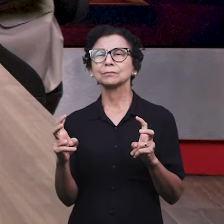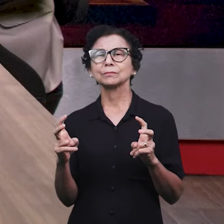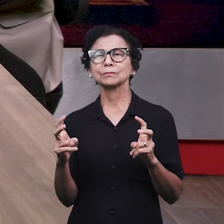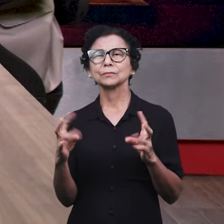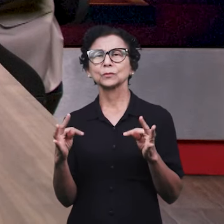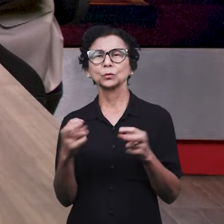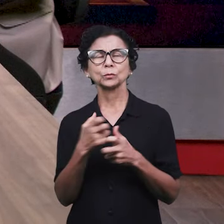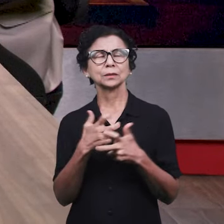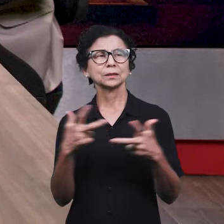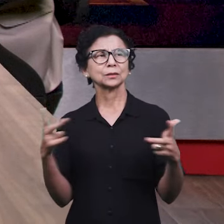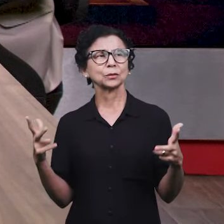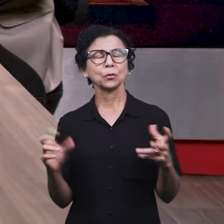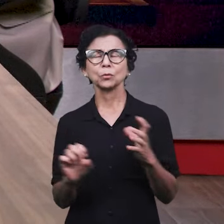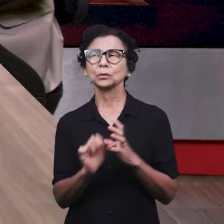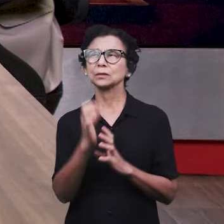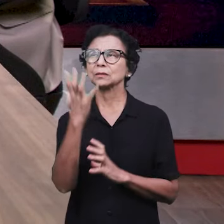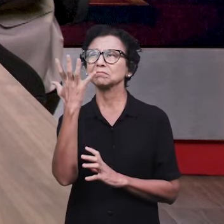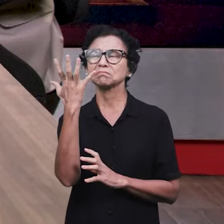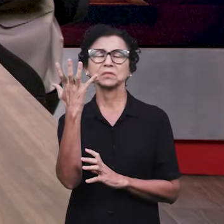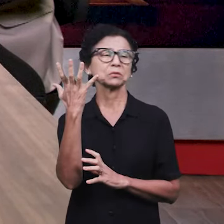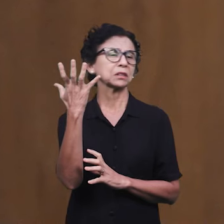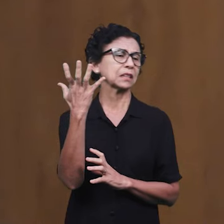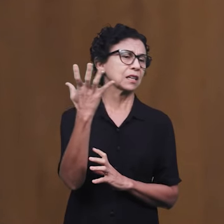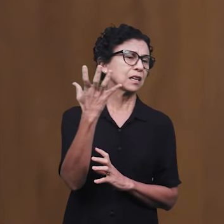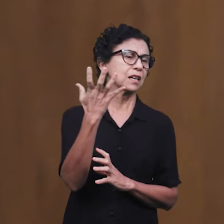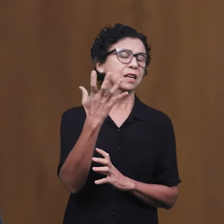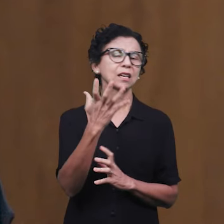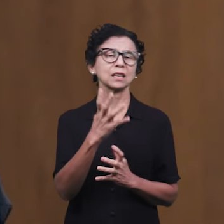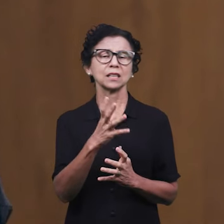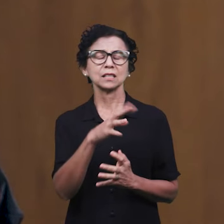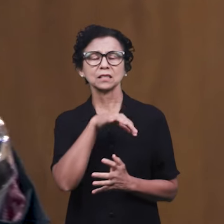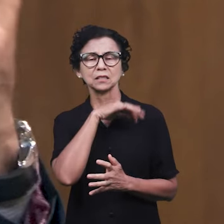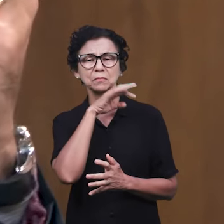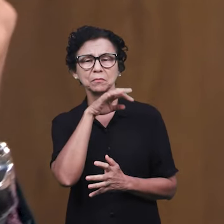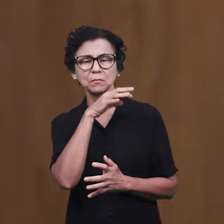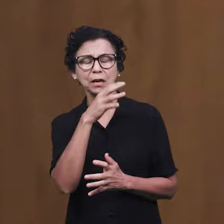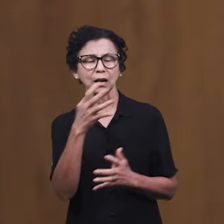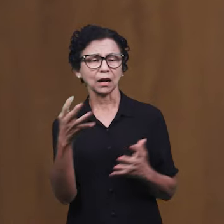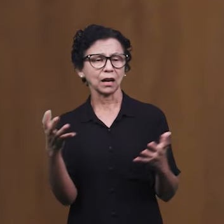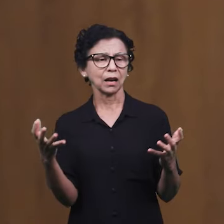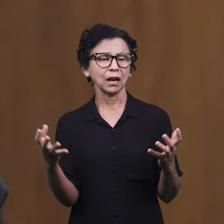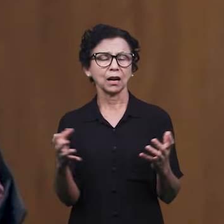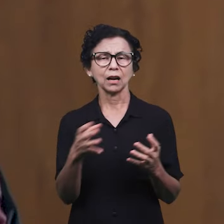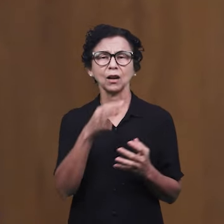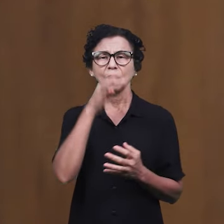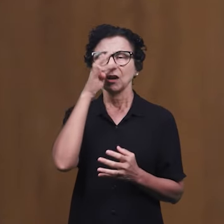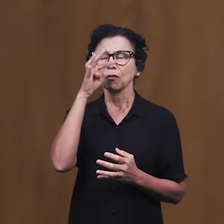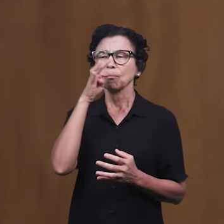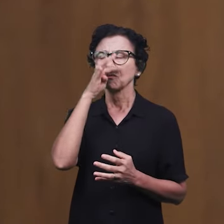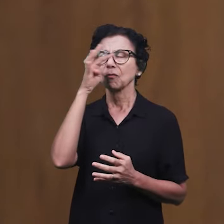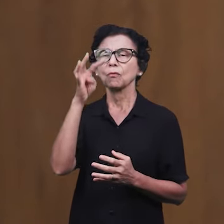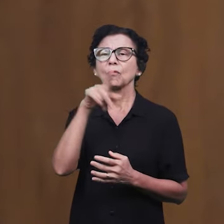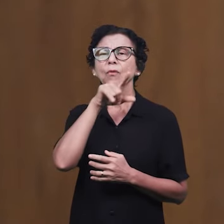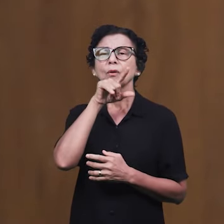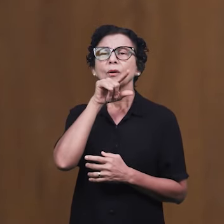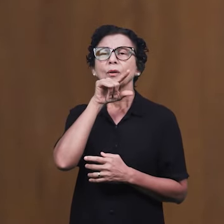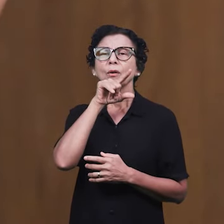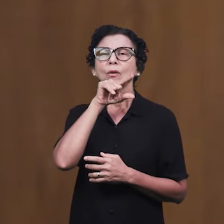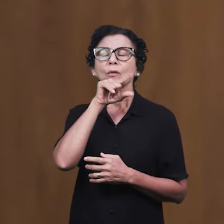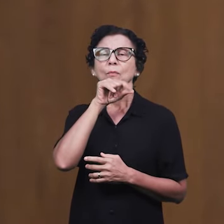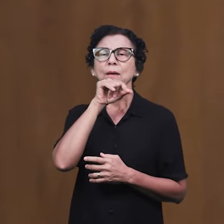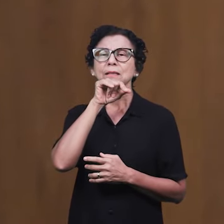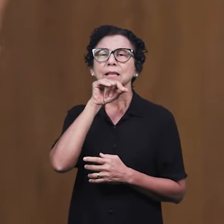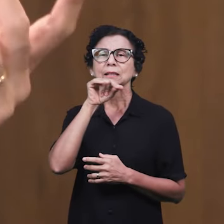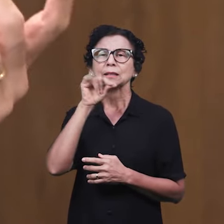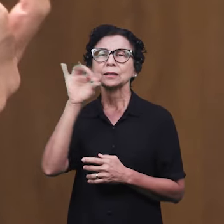incrível. Seja a frequência de batimentos das asas de um beija-flor, os próprios fenômenos